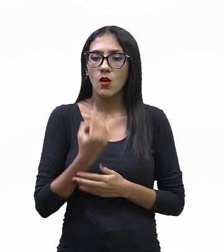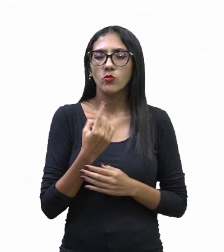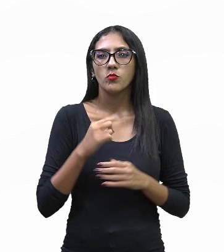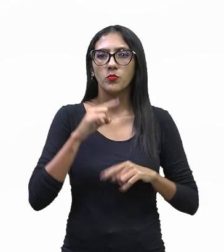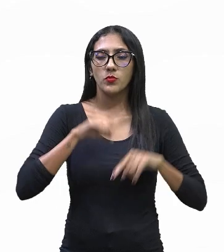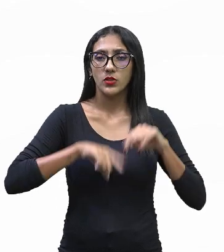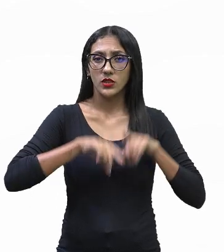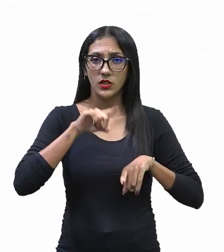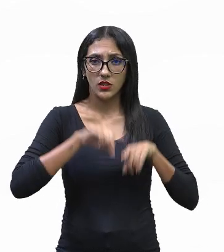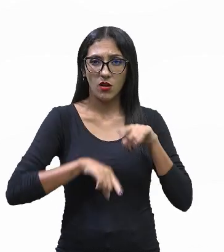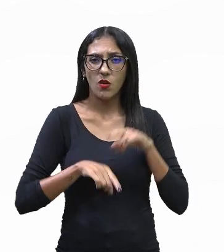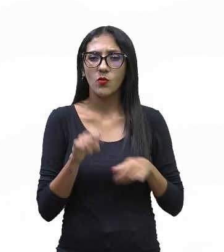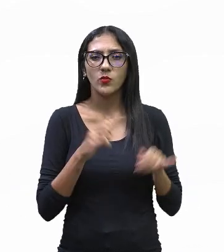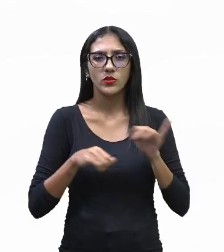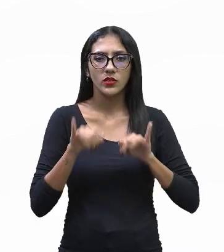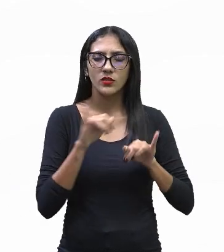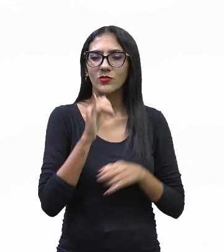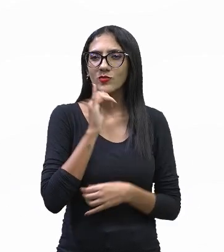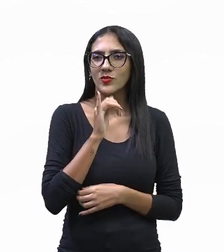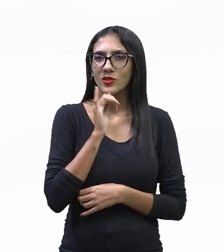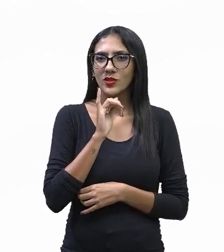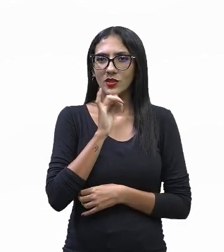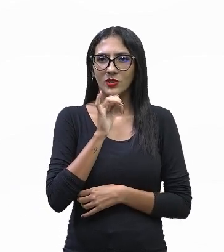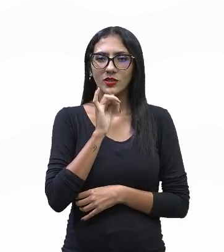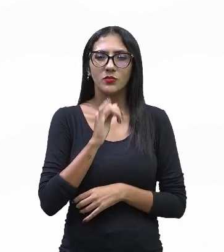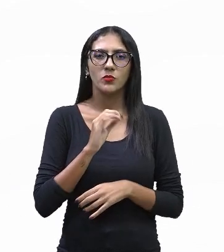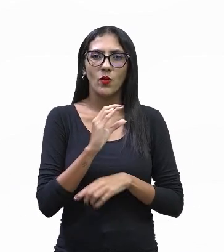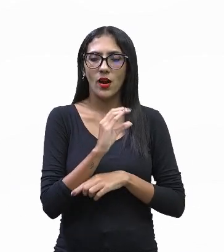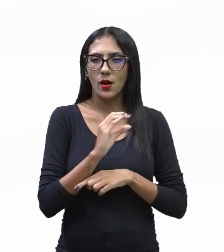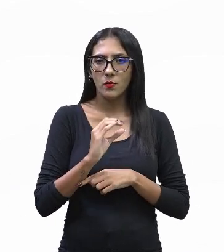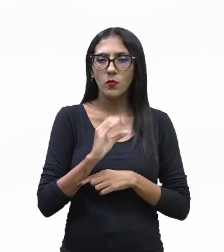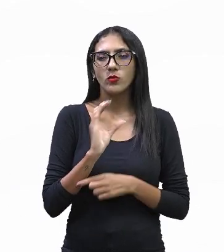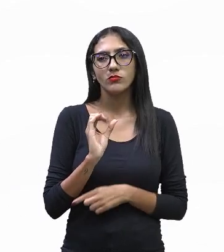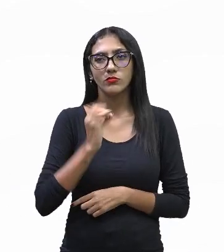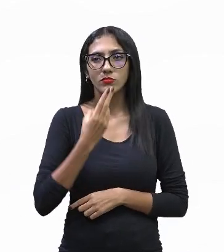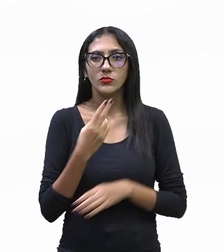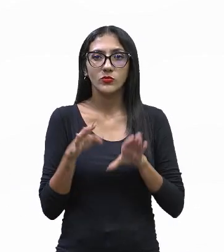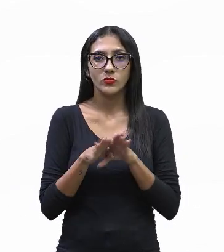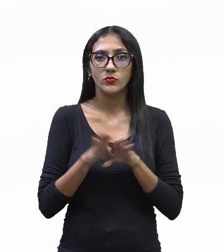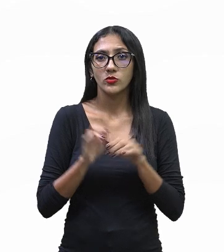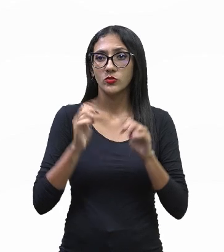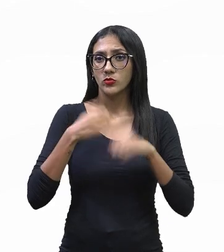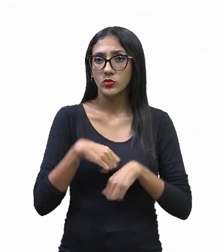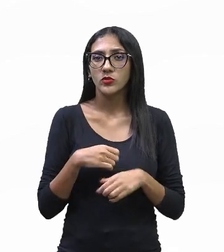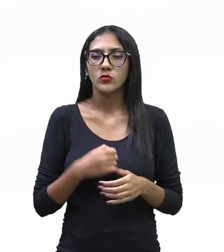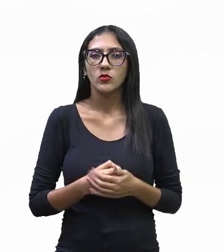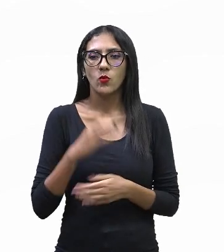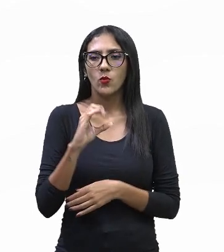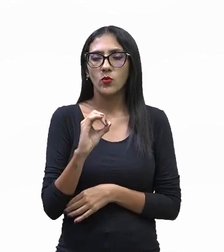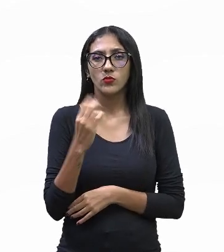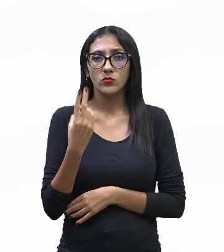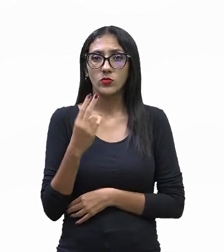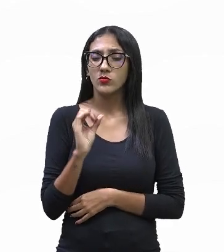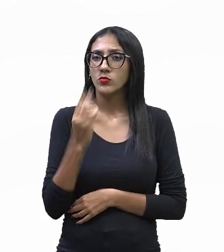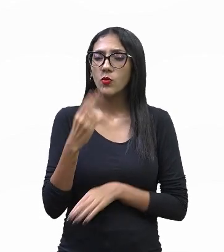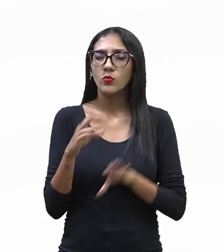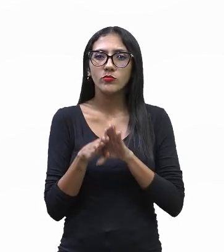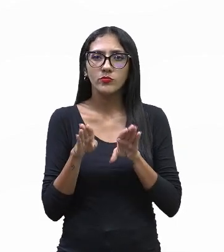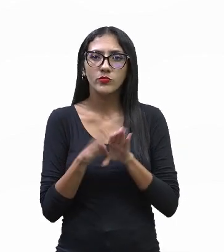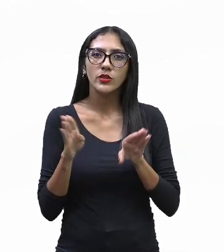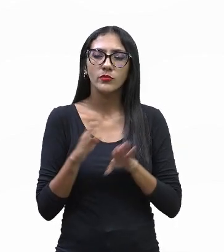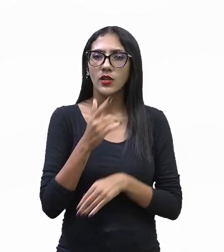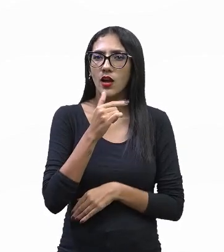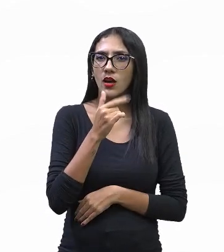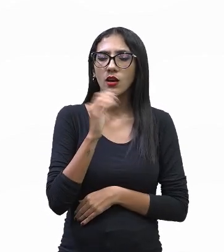elemento químico, né, como é o caso aí do carbono, mas também para o oxigênio, ou então para a substância água, ou então